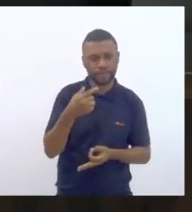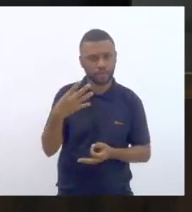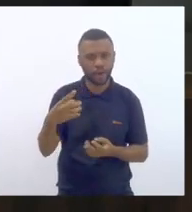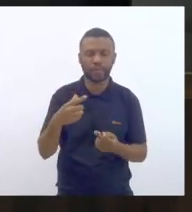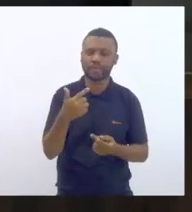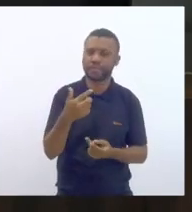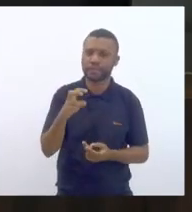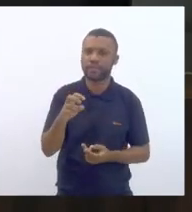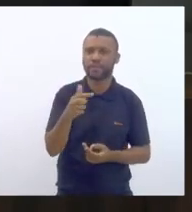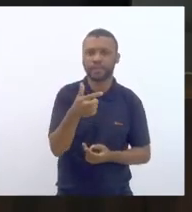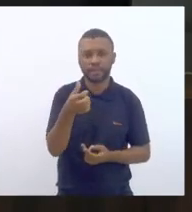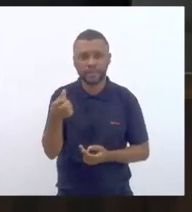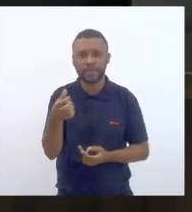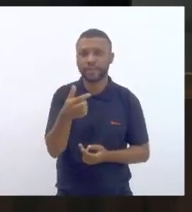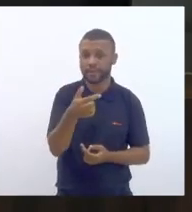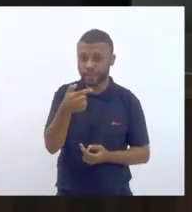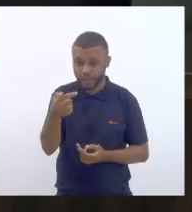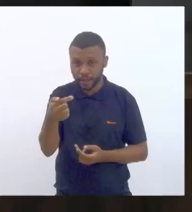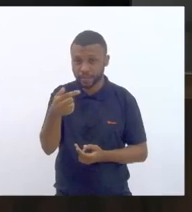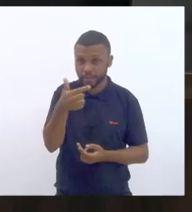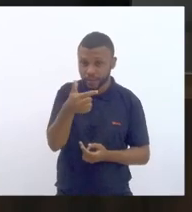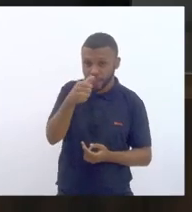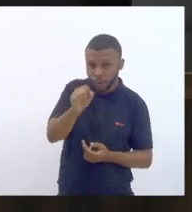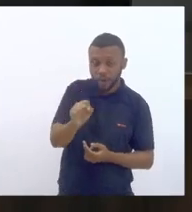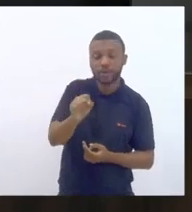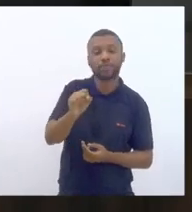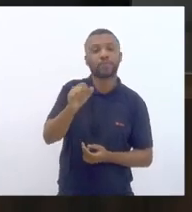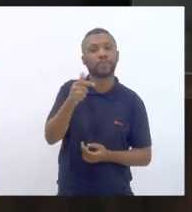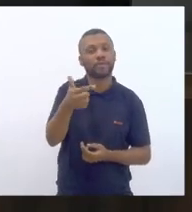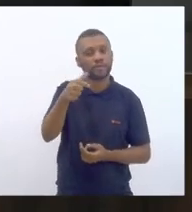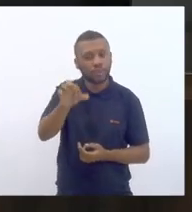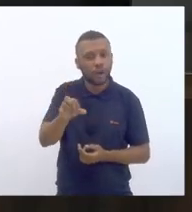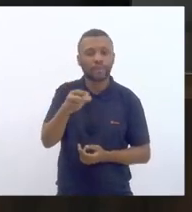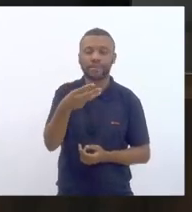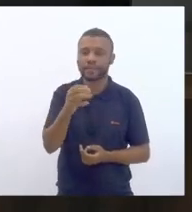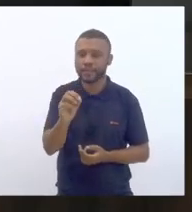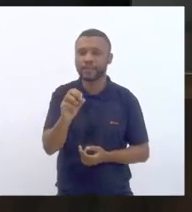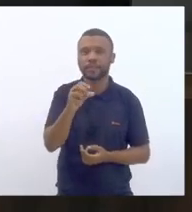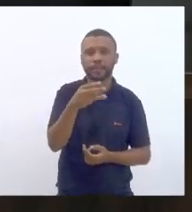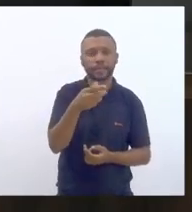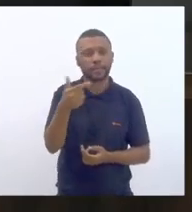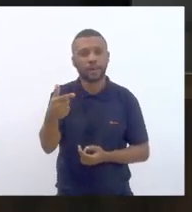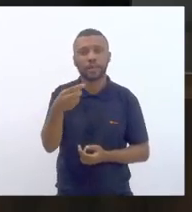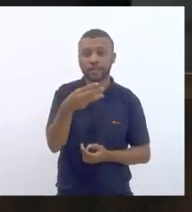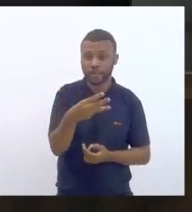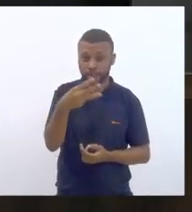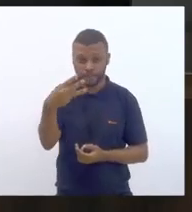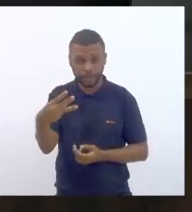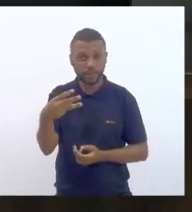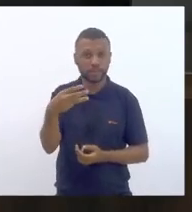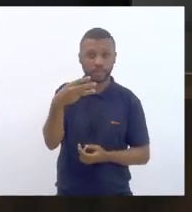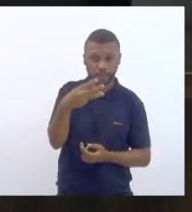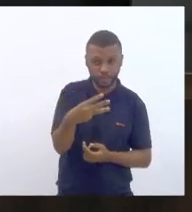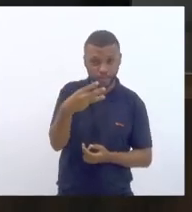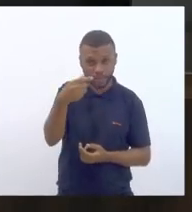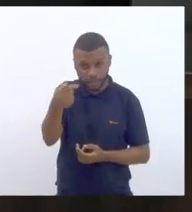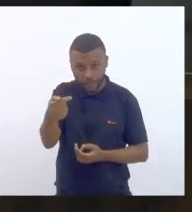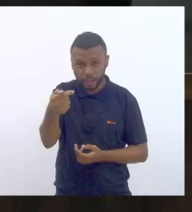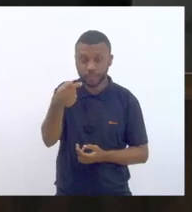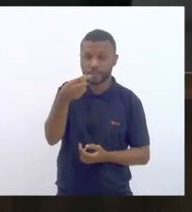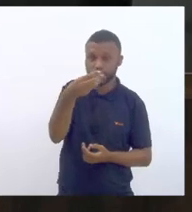25º, 26º, 27º, 28º, 29º, 30º, 32º, 33º,